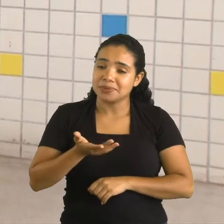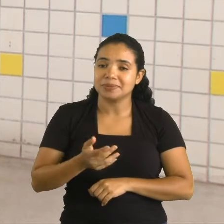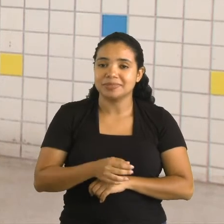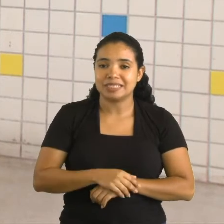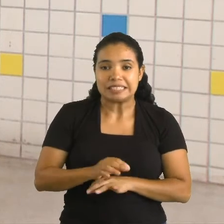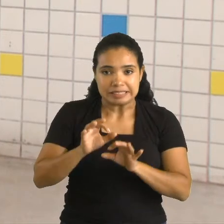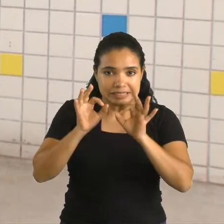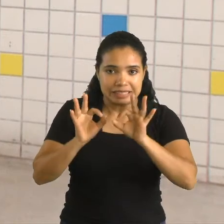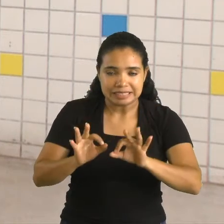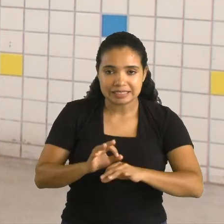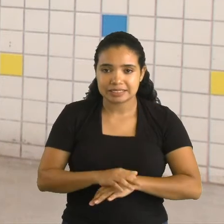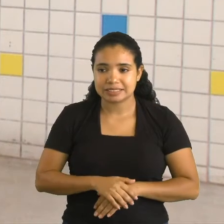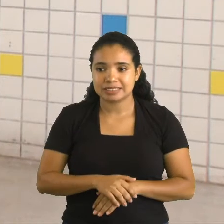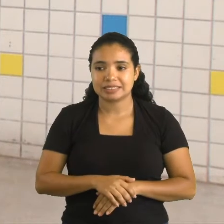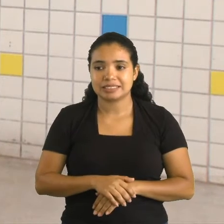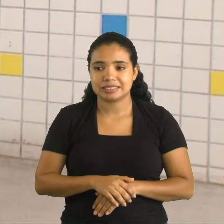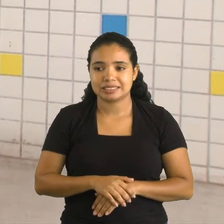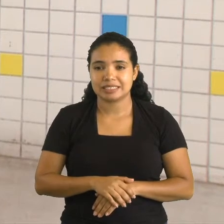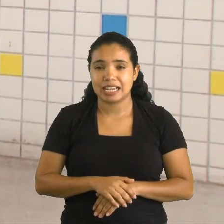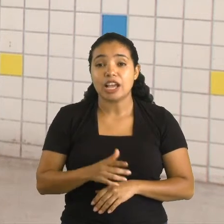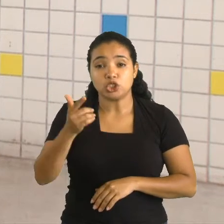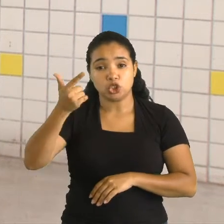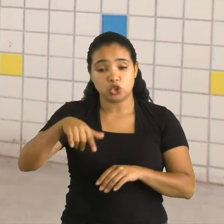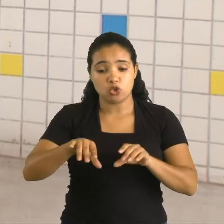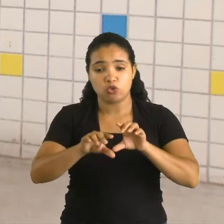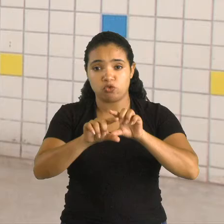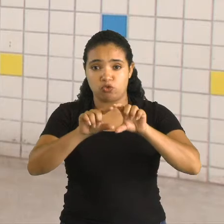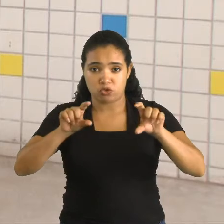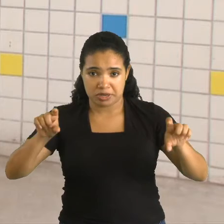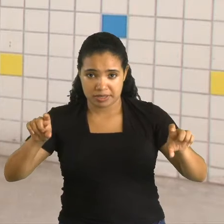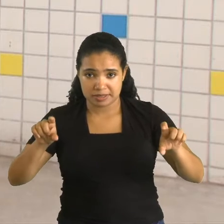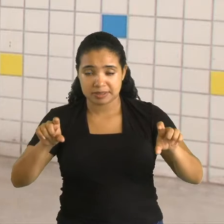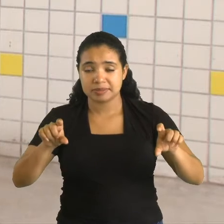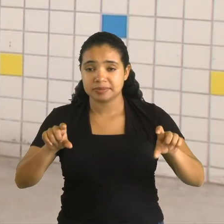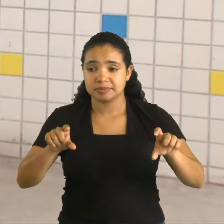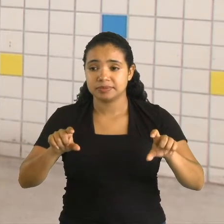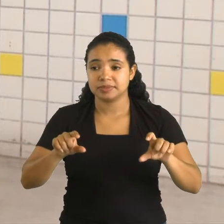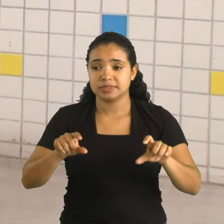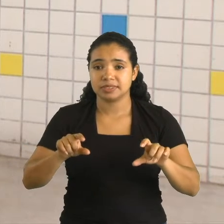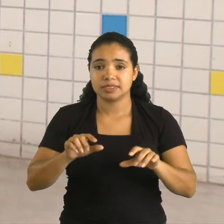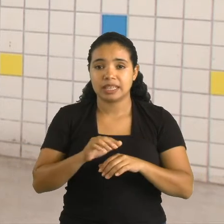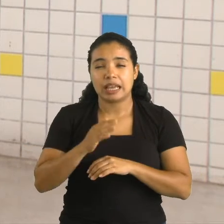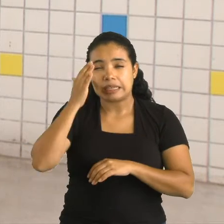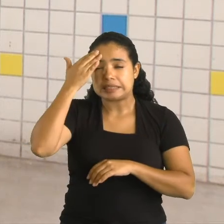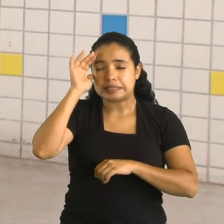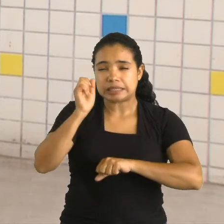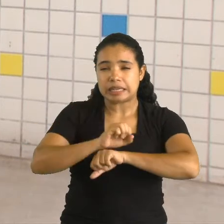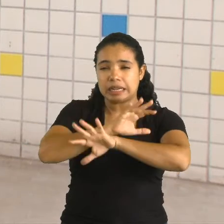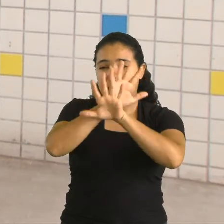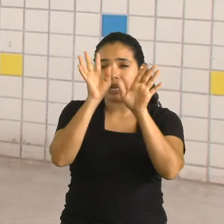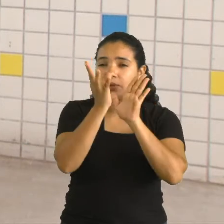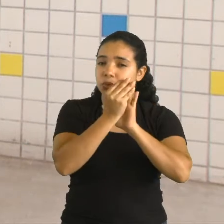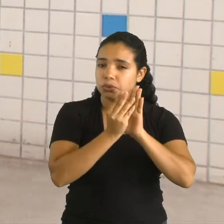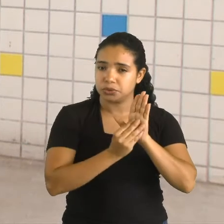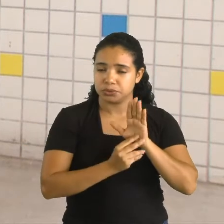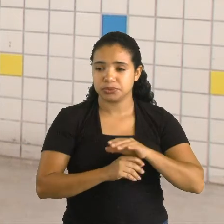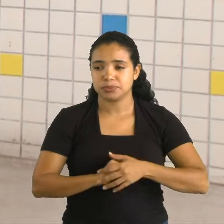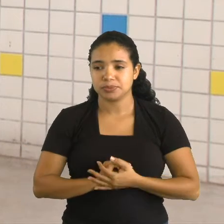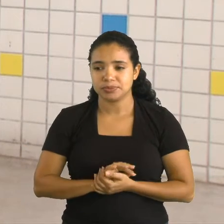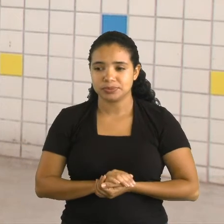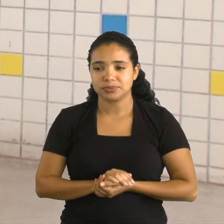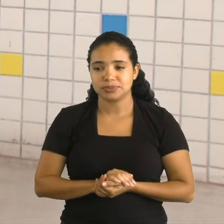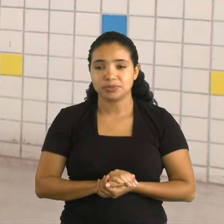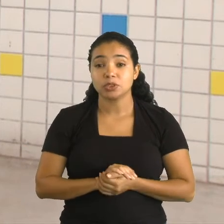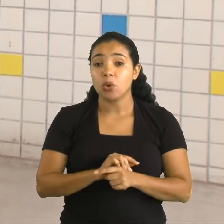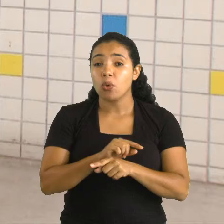certo? Nós vamos mais uma frase para a gente entender melhor todo o conteúdo. E o que